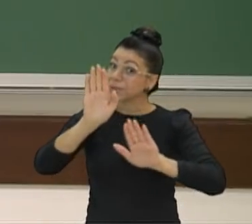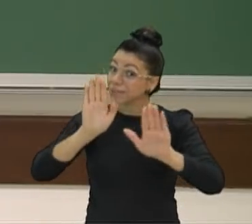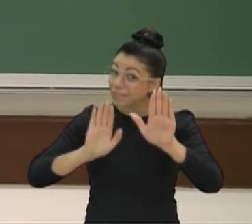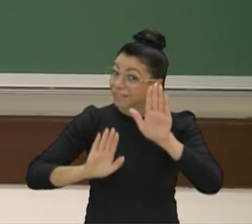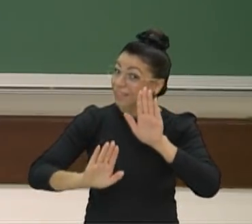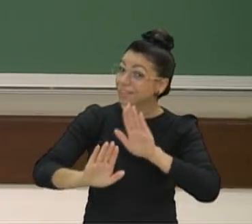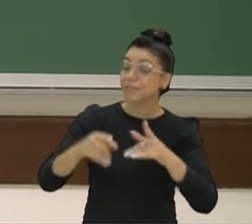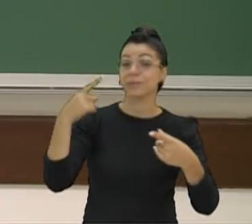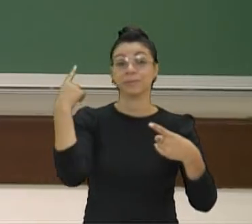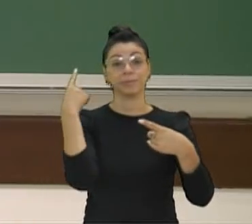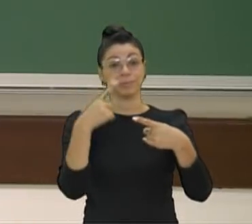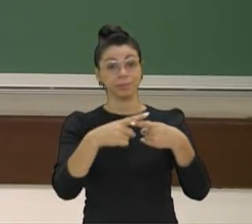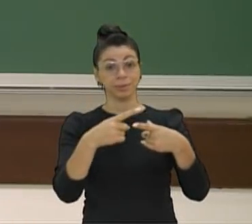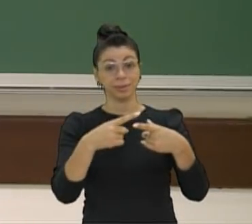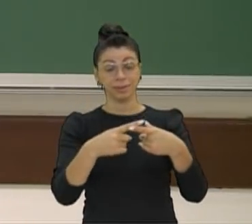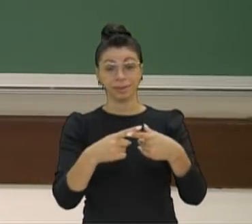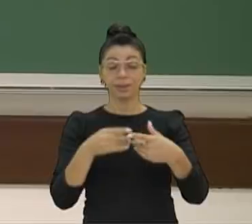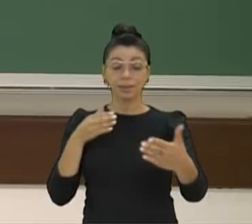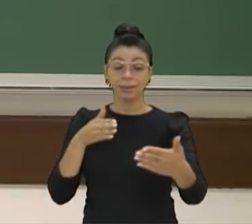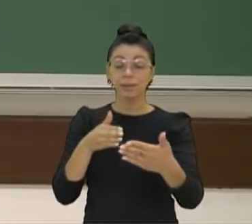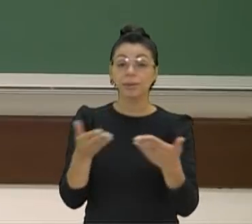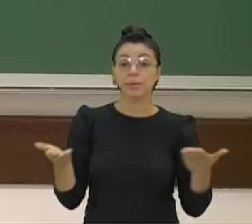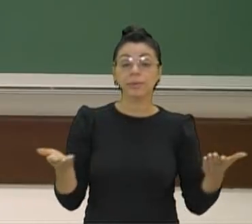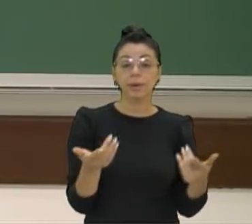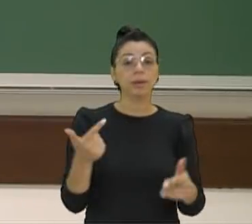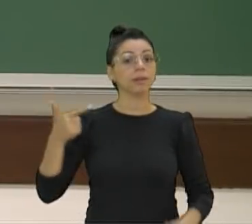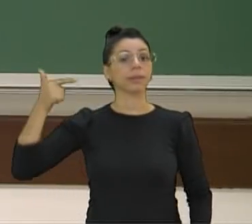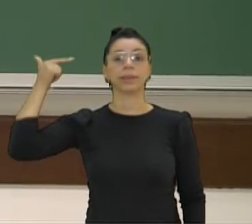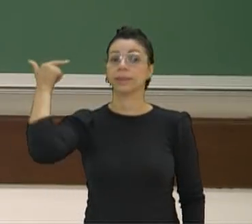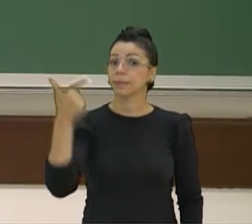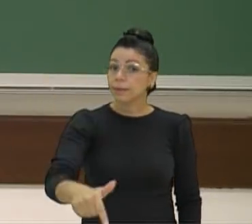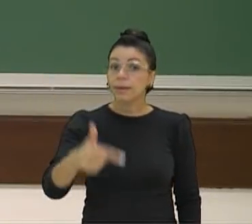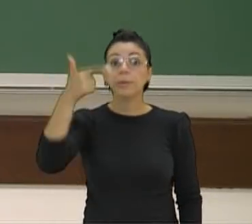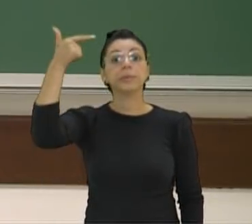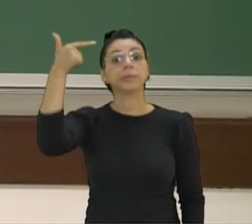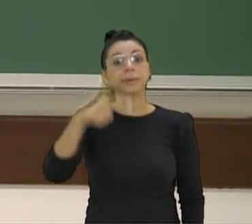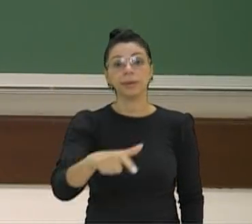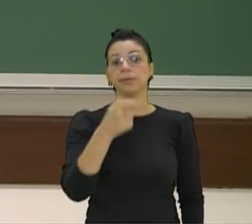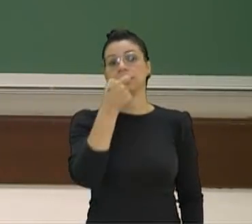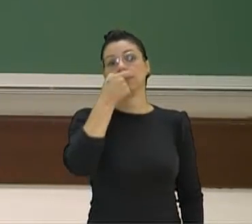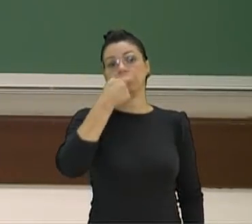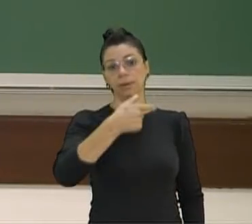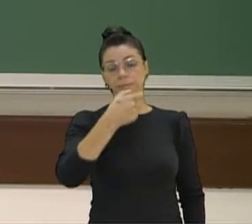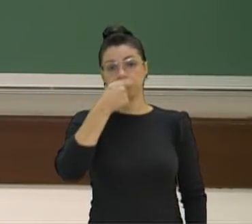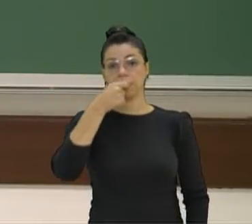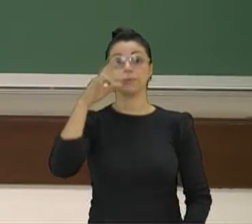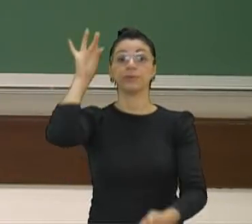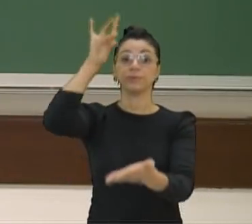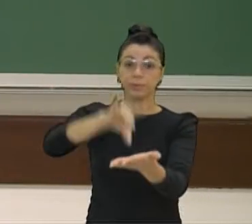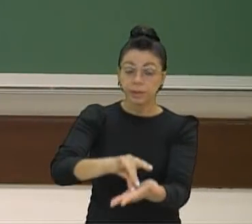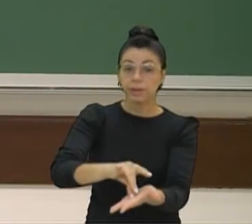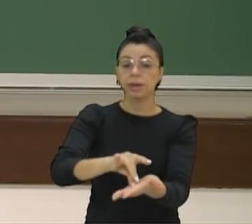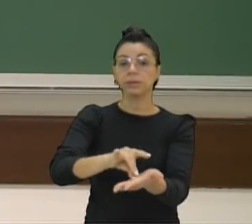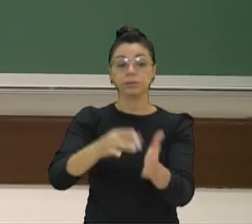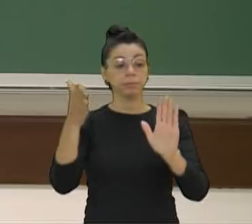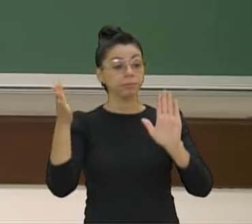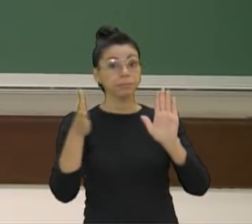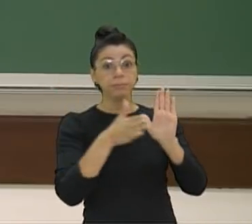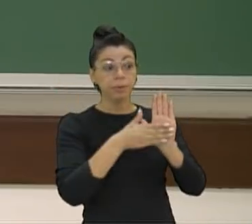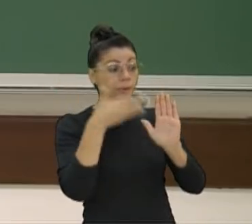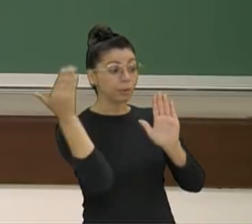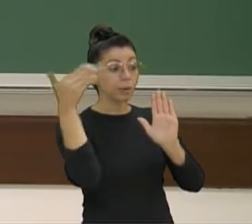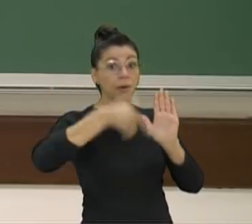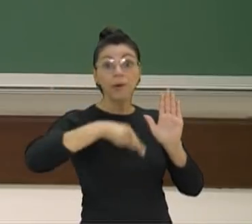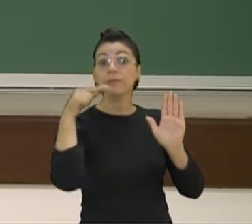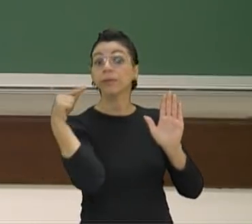tá? Porque até agora nós não temos uma medicação eficaz, comprovadamente